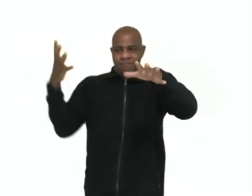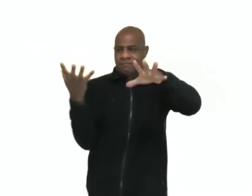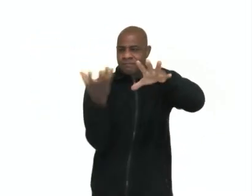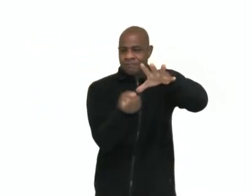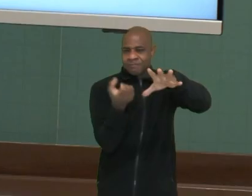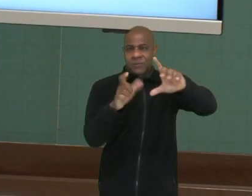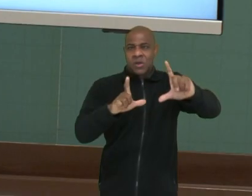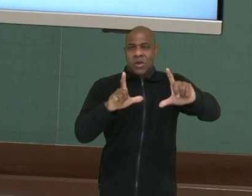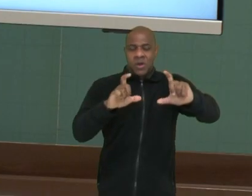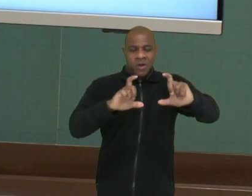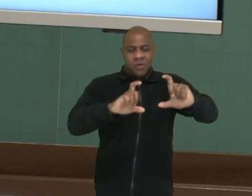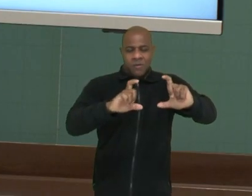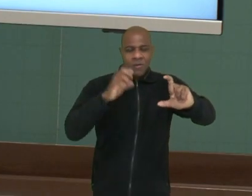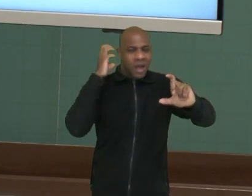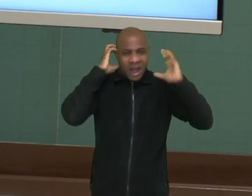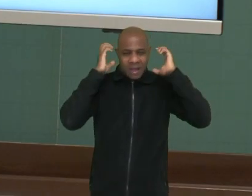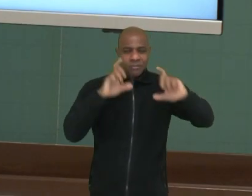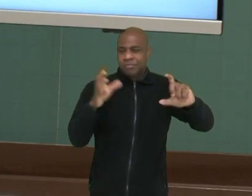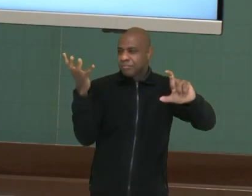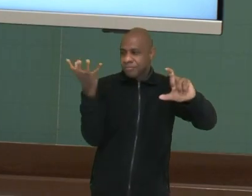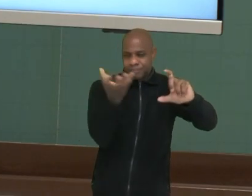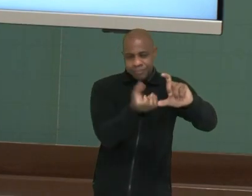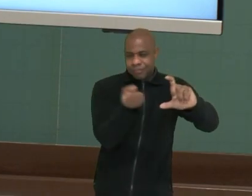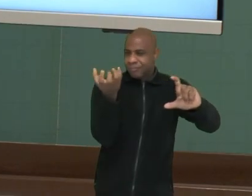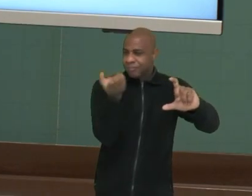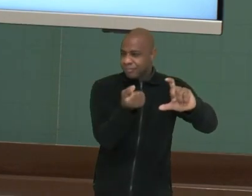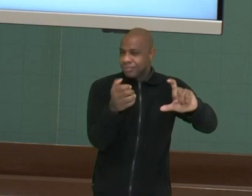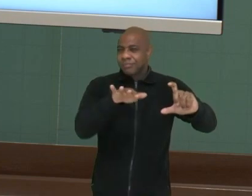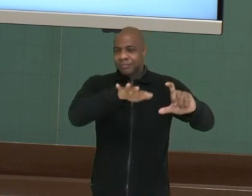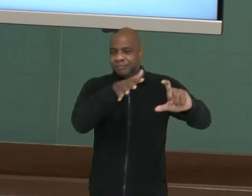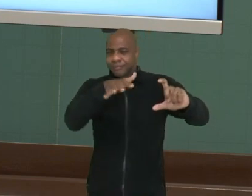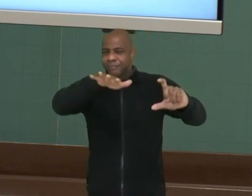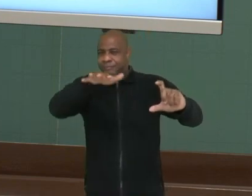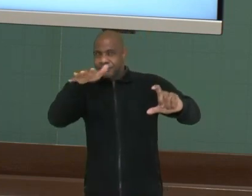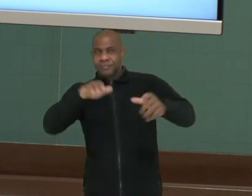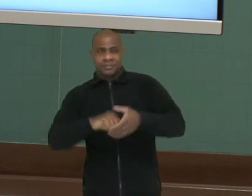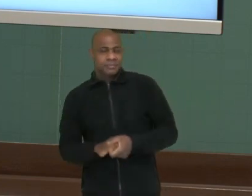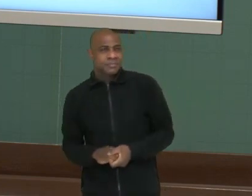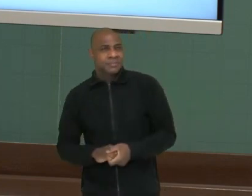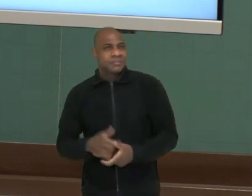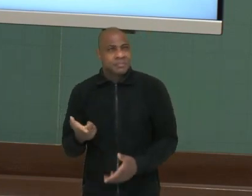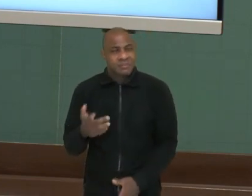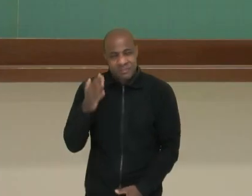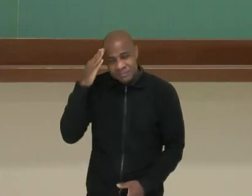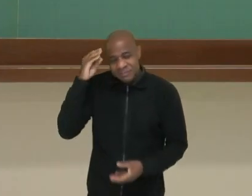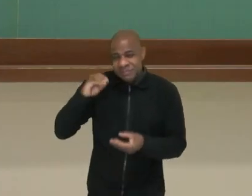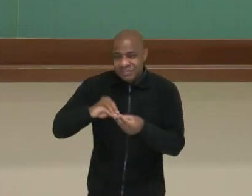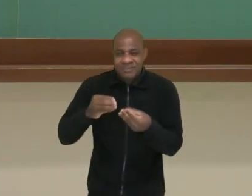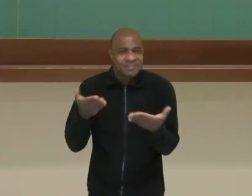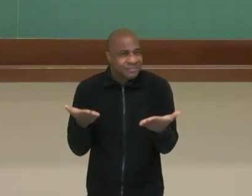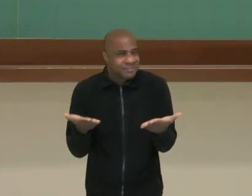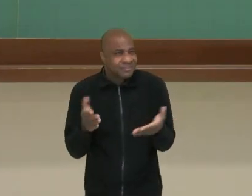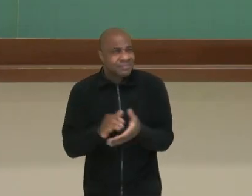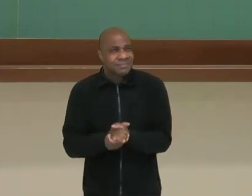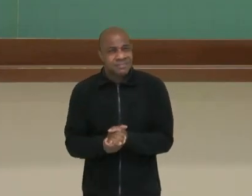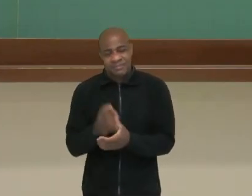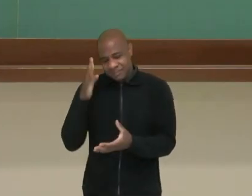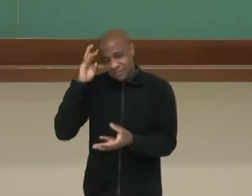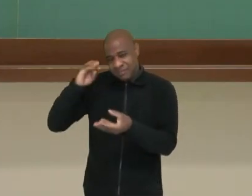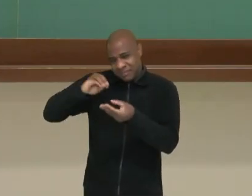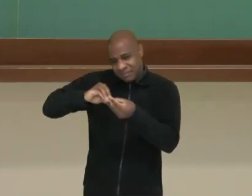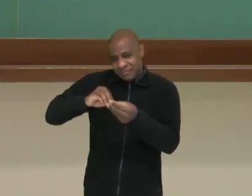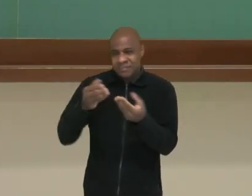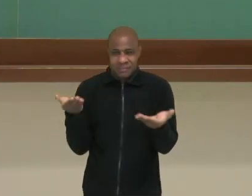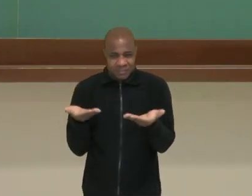numa direção e a energia vai para outras direções. Se você pegou isso, vamos só fazer uma pequena retomada do que nós